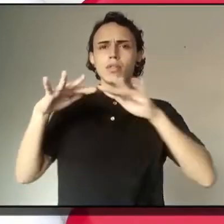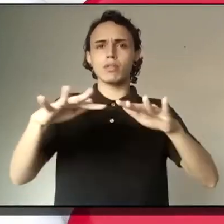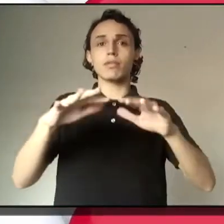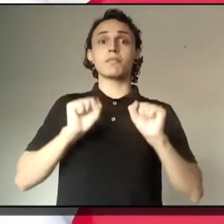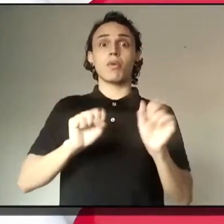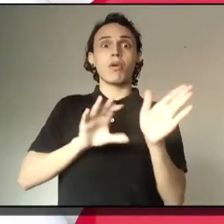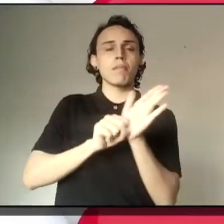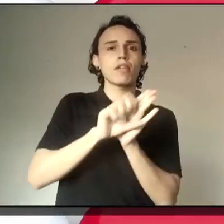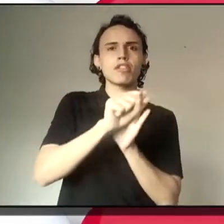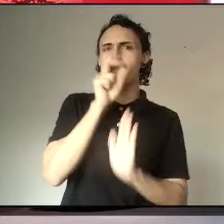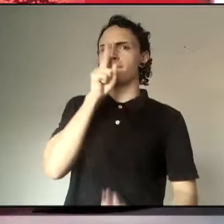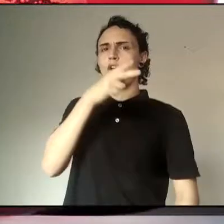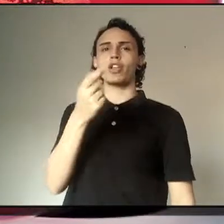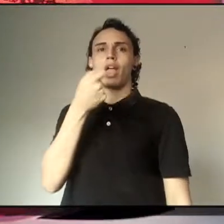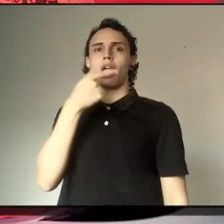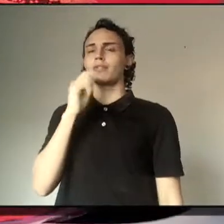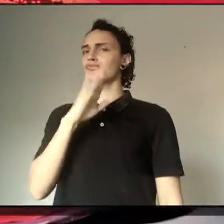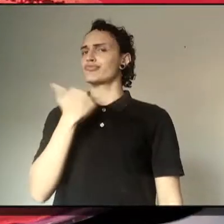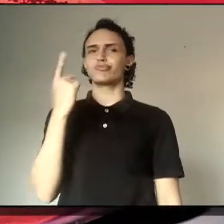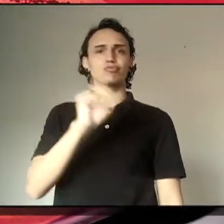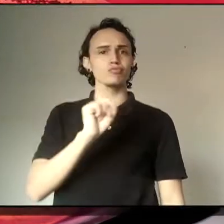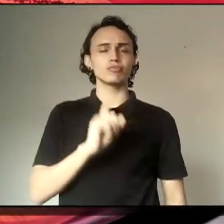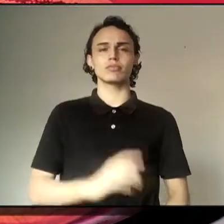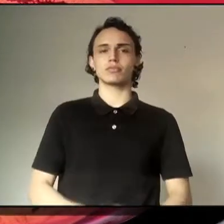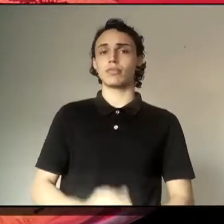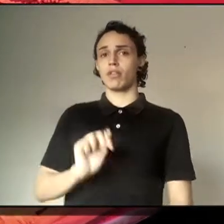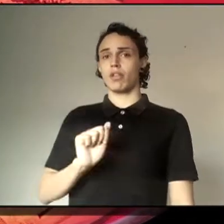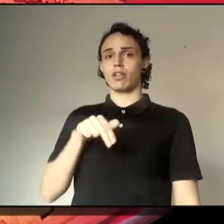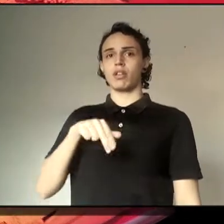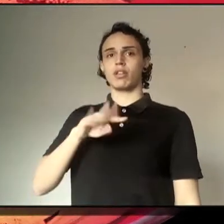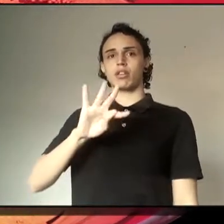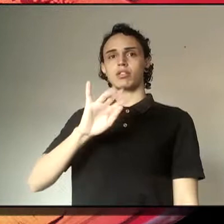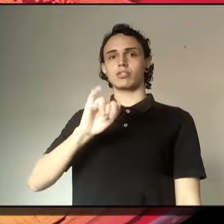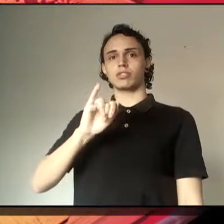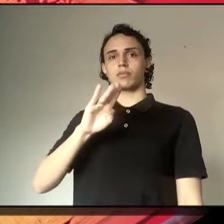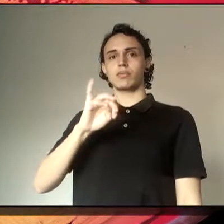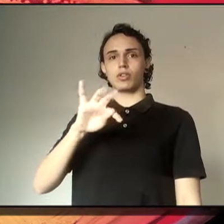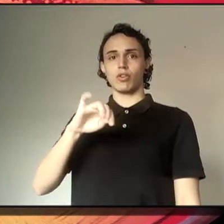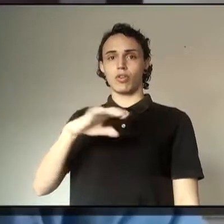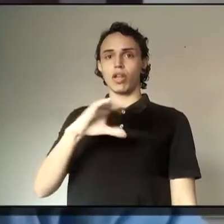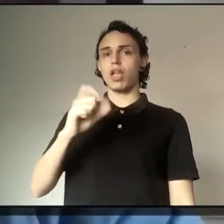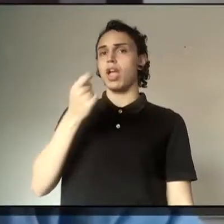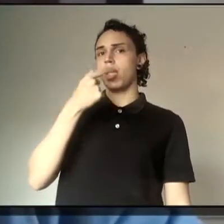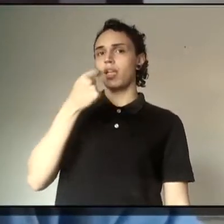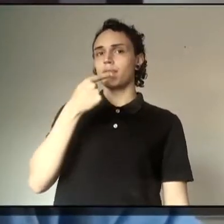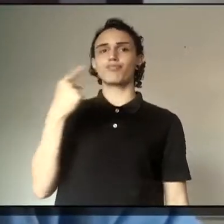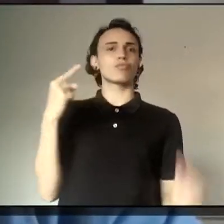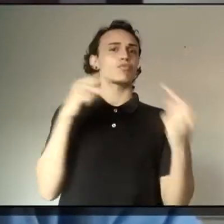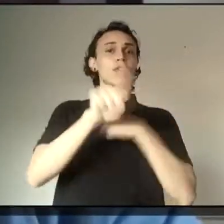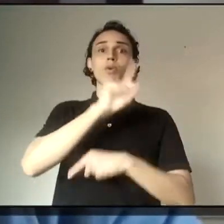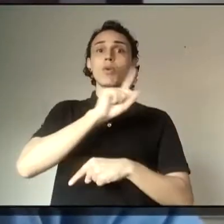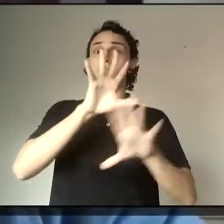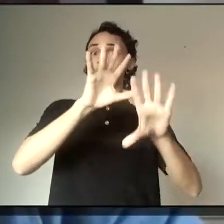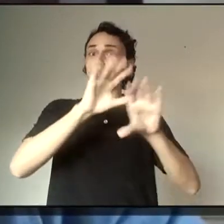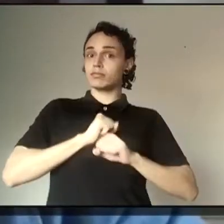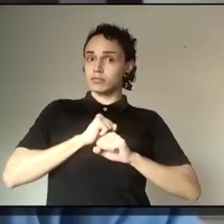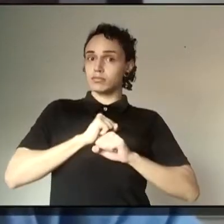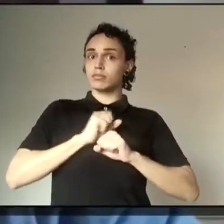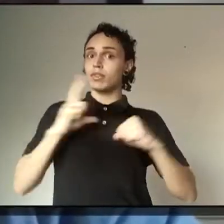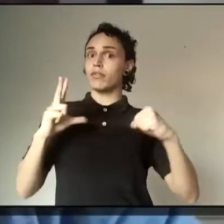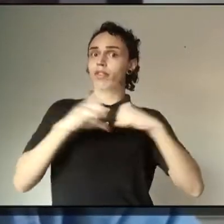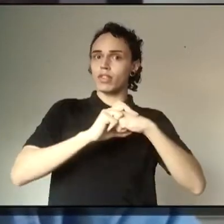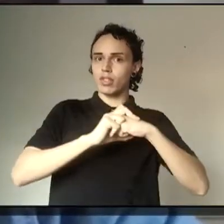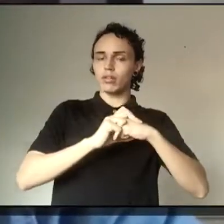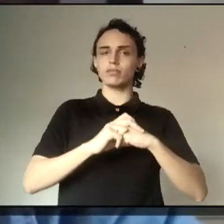de Covid-19 aumentar a resistência de bactérias a estes medicamentos. O antibiótico ele não tem efeito para